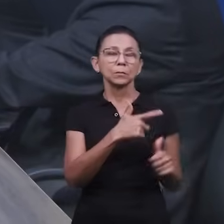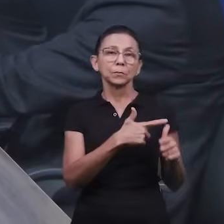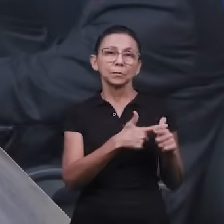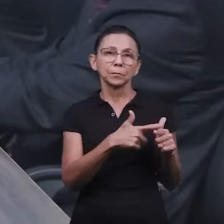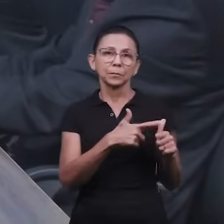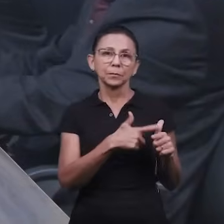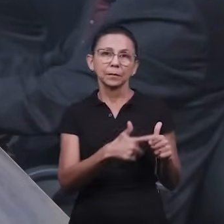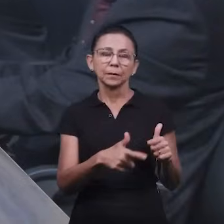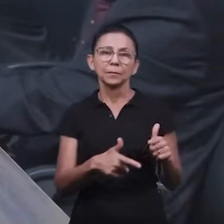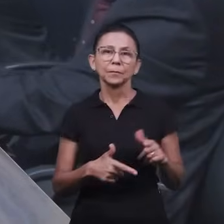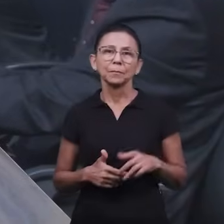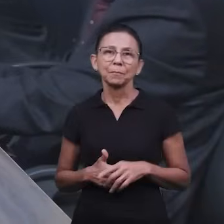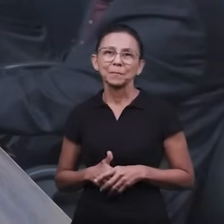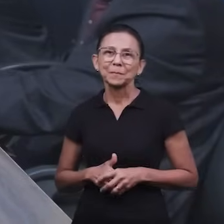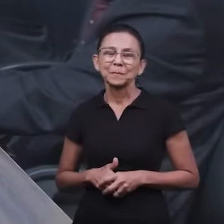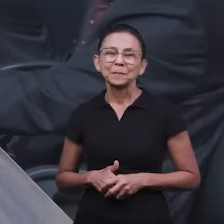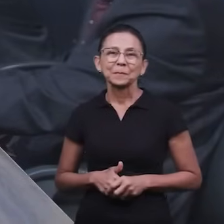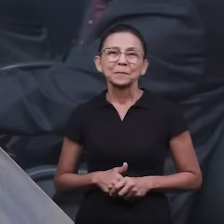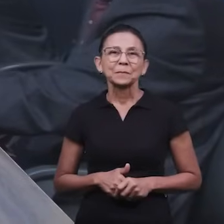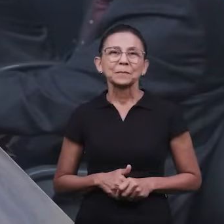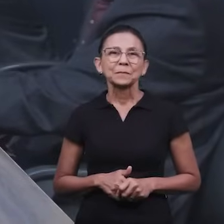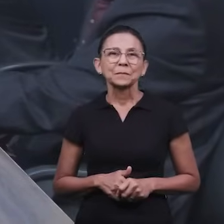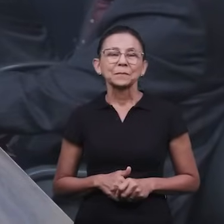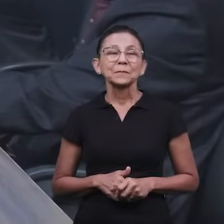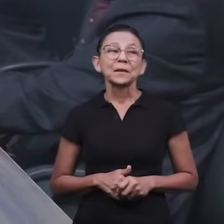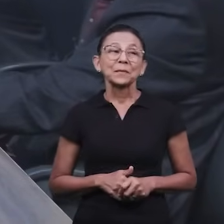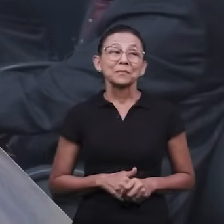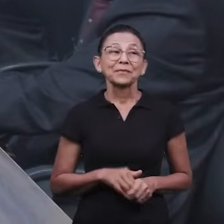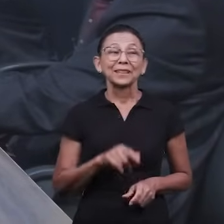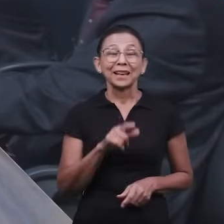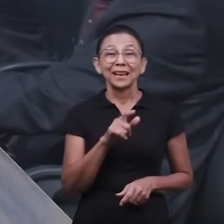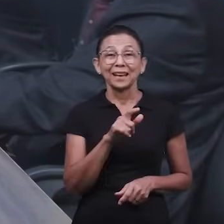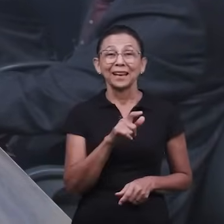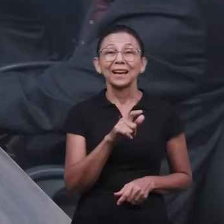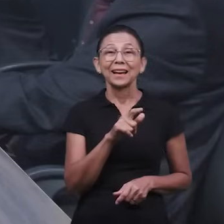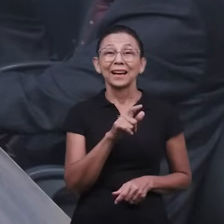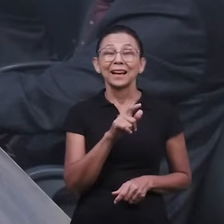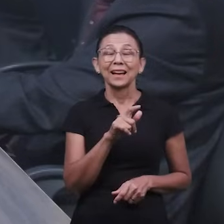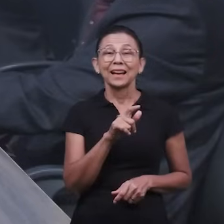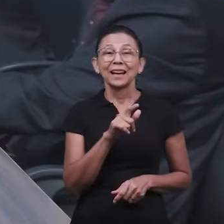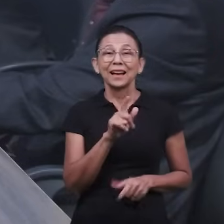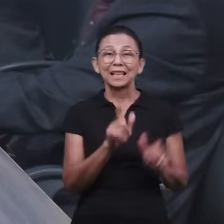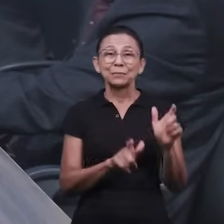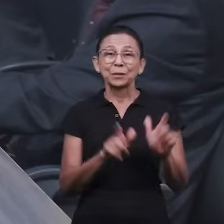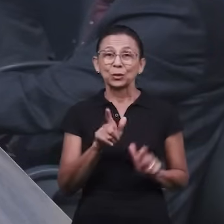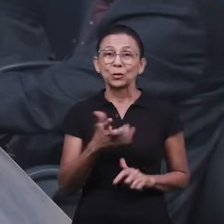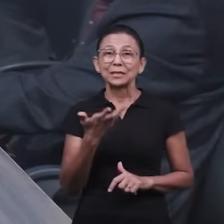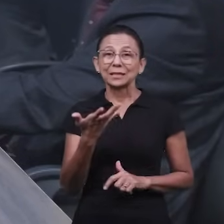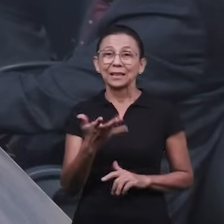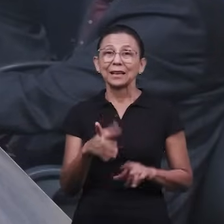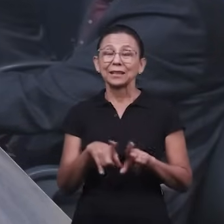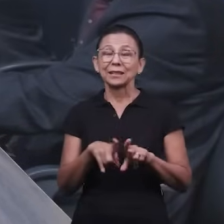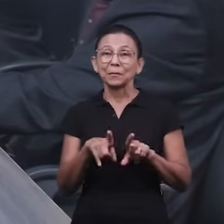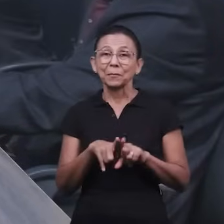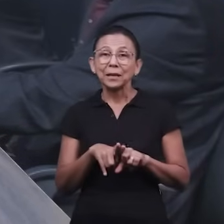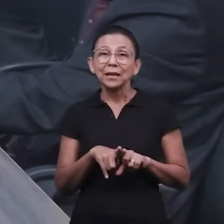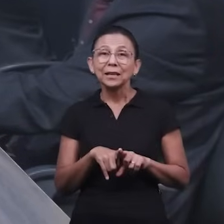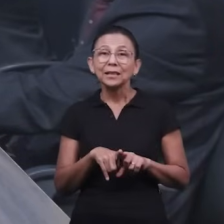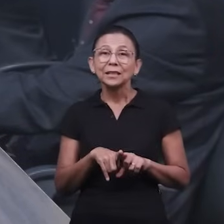lá, ela não quer só que oremos, ela quer também que a gente